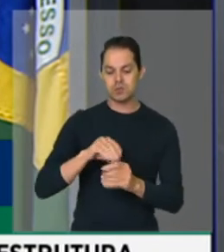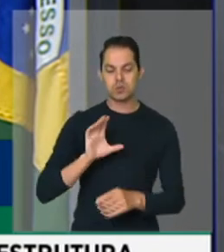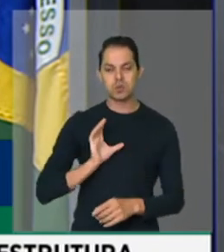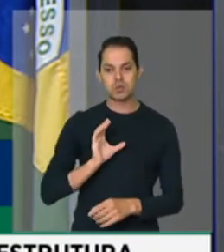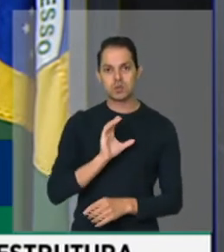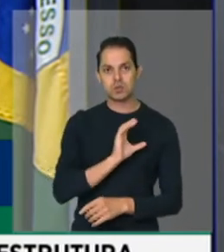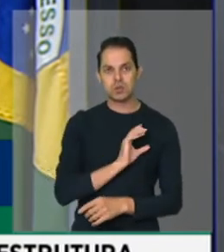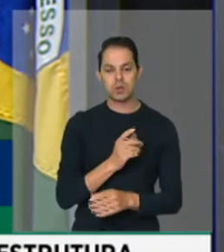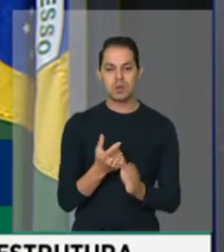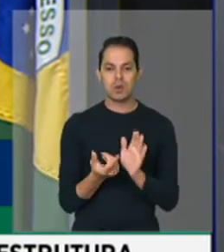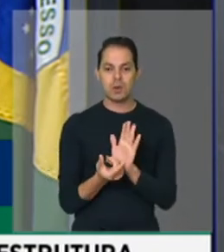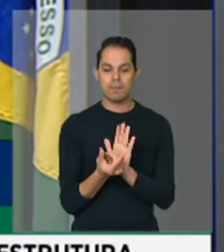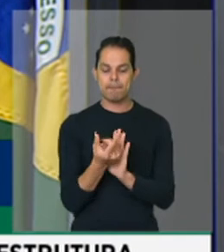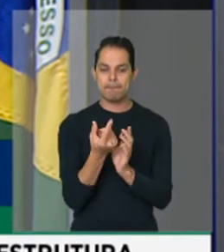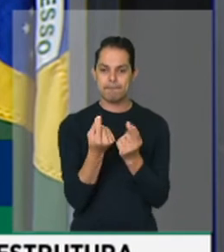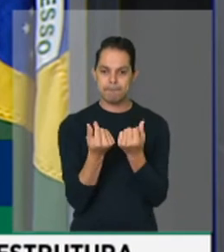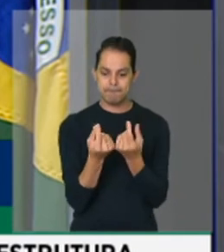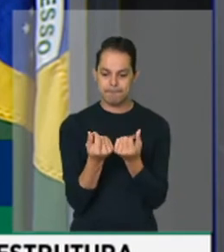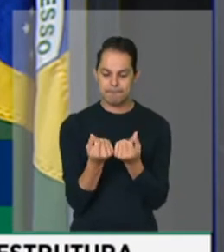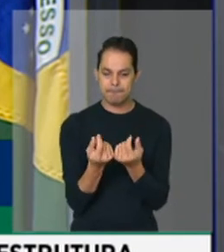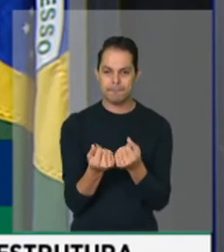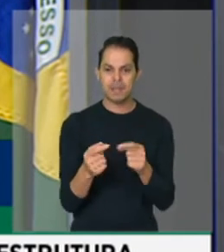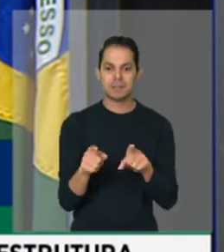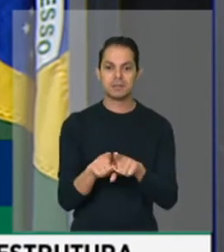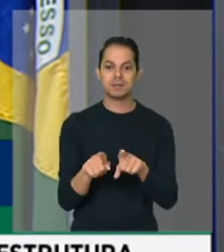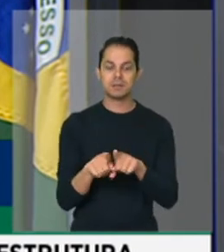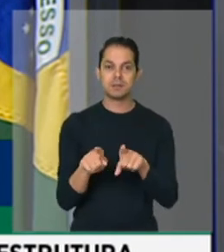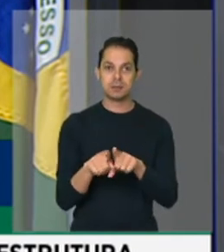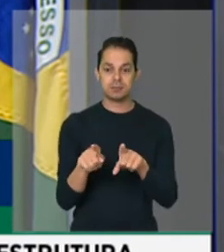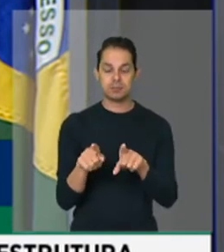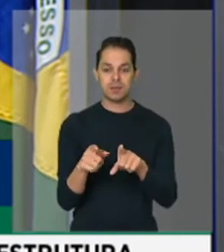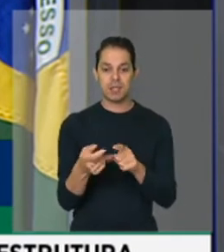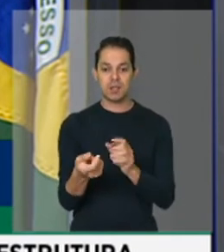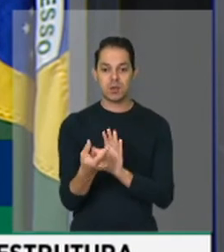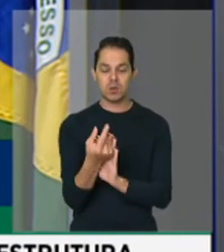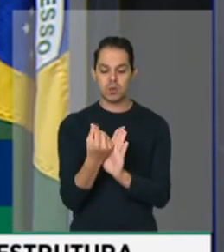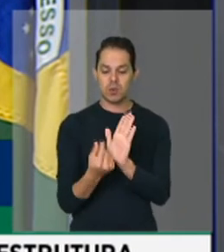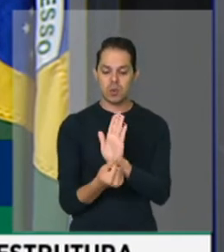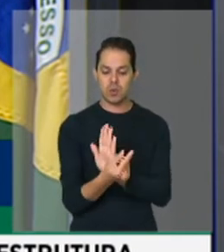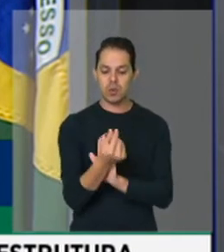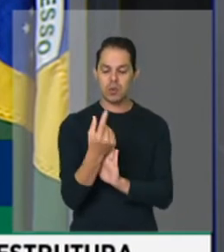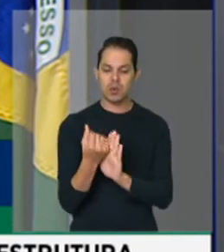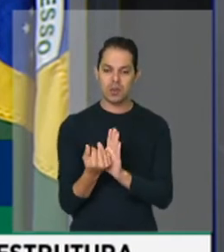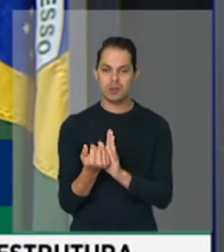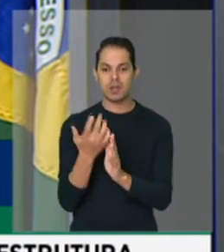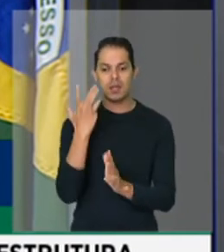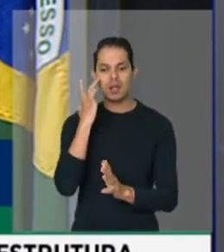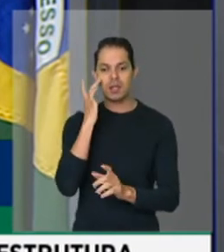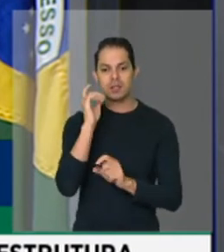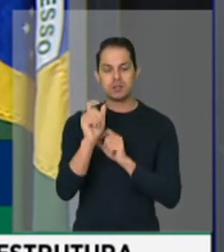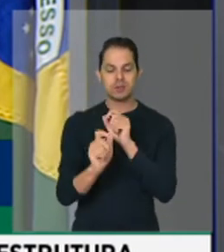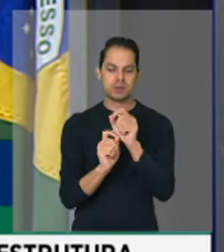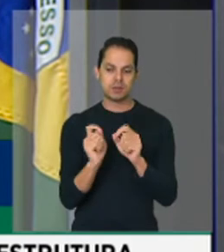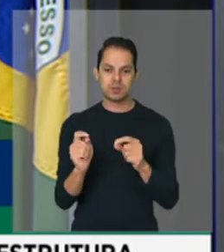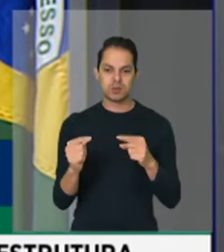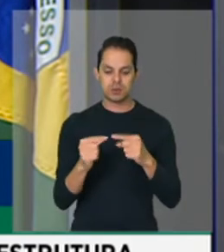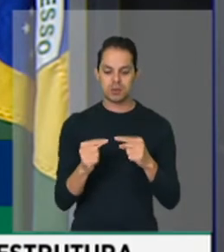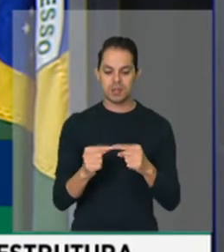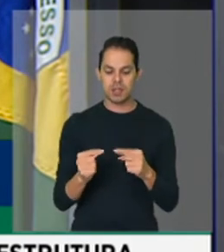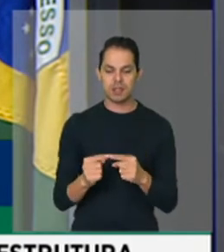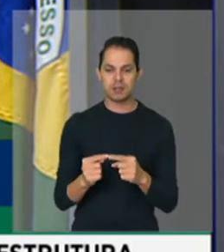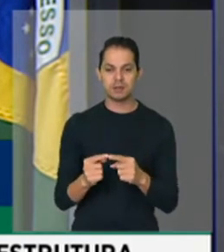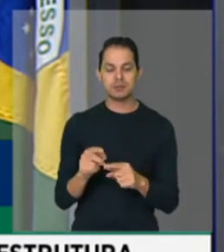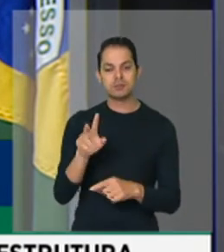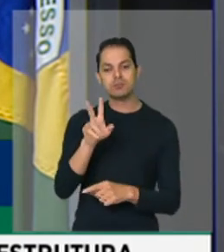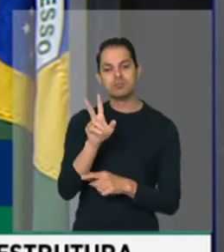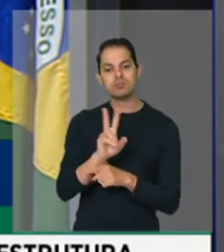de Finanças e Orçamento, consideramos absolutamente conformes. Levamos em